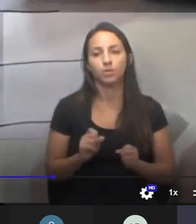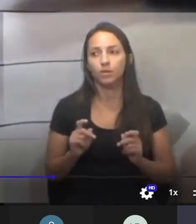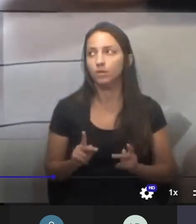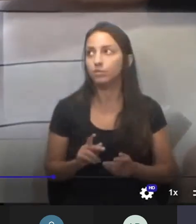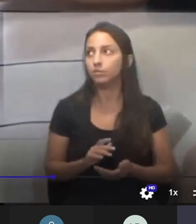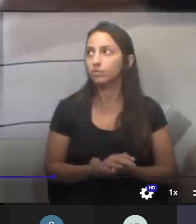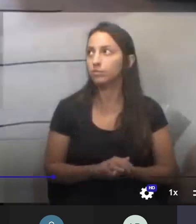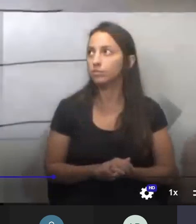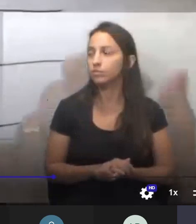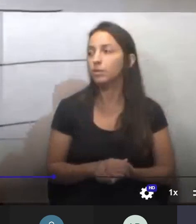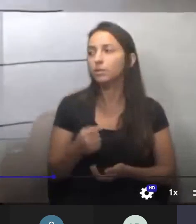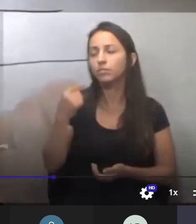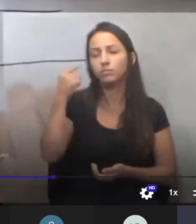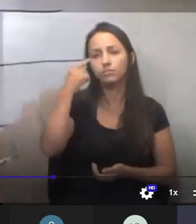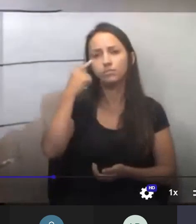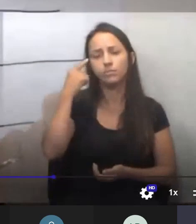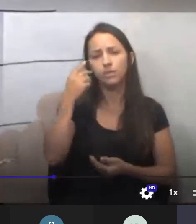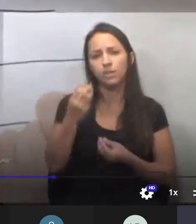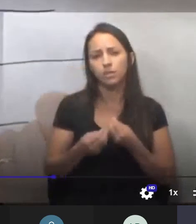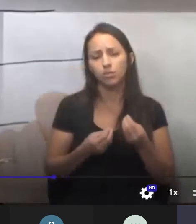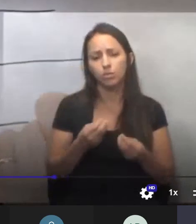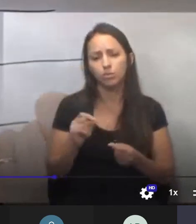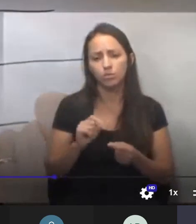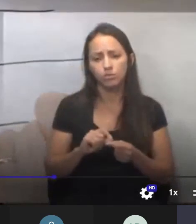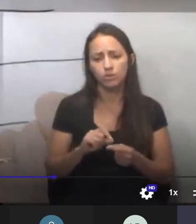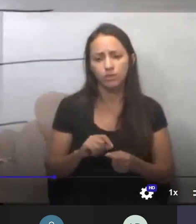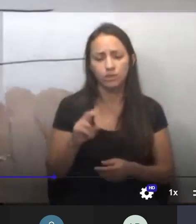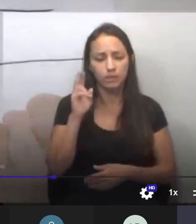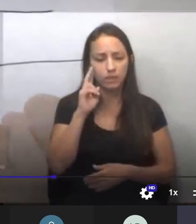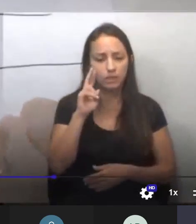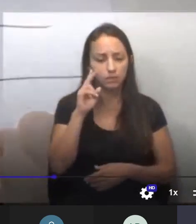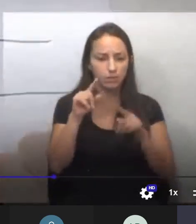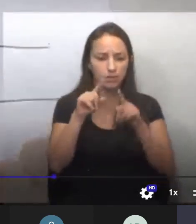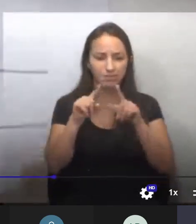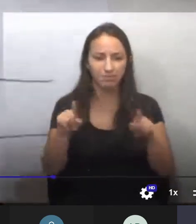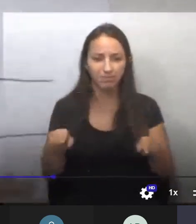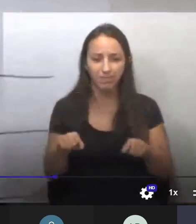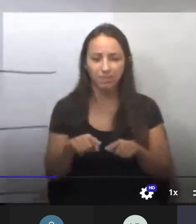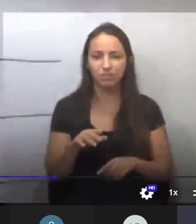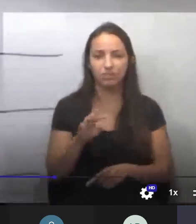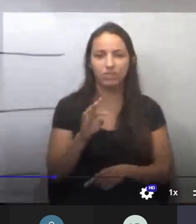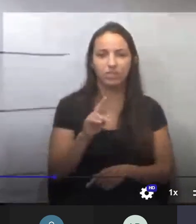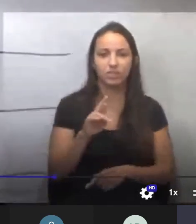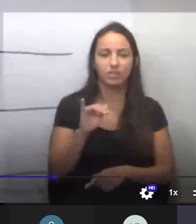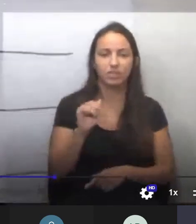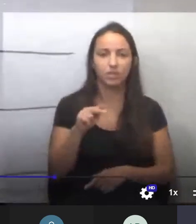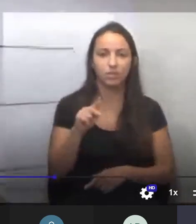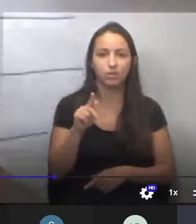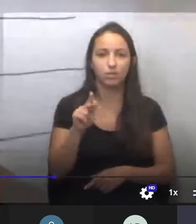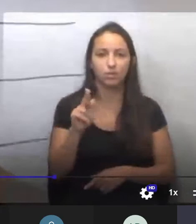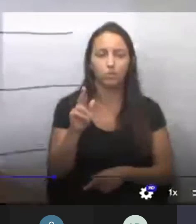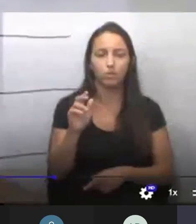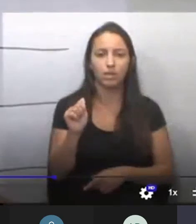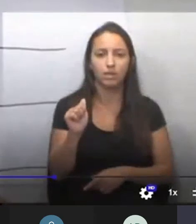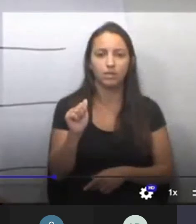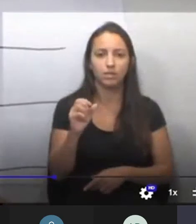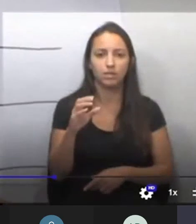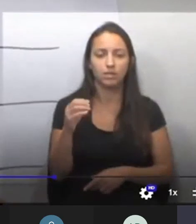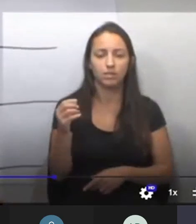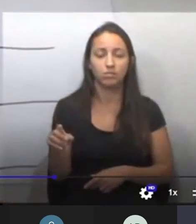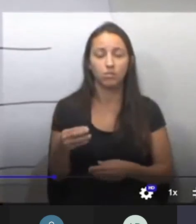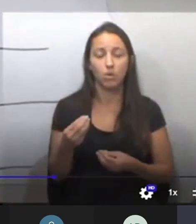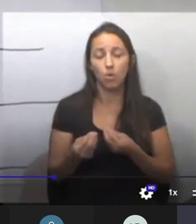Certo? E aí eu vou pensando, como é que eu vou fazer, lembrando da triangulação, certo? Dentro da cozinha lá.